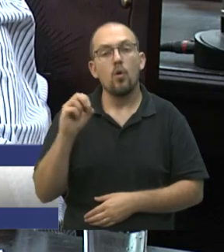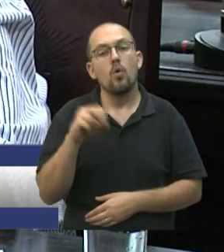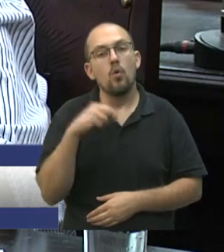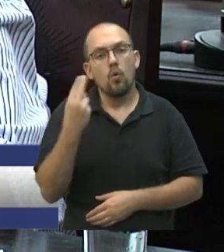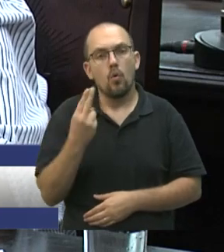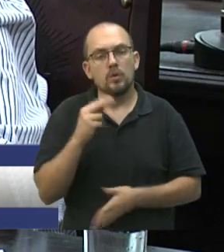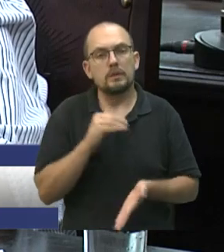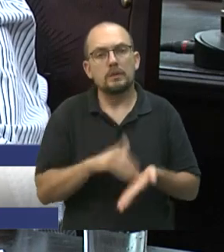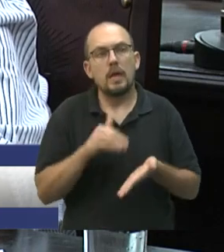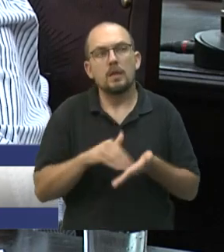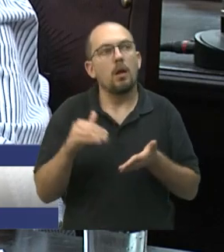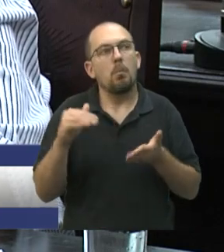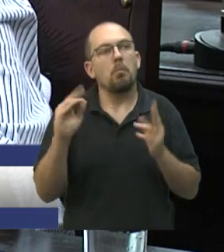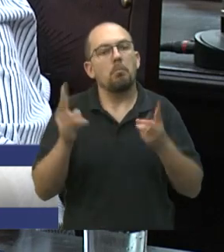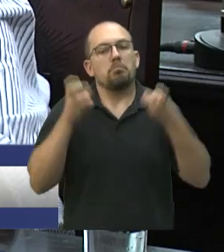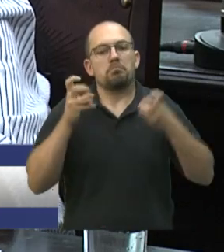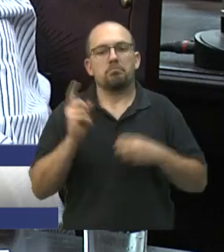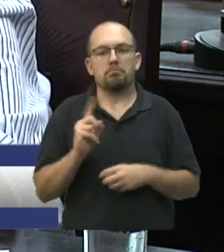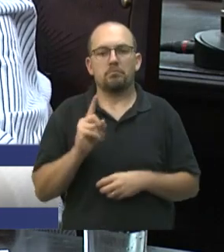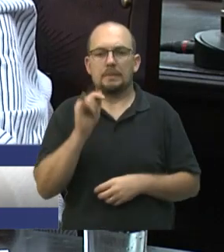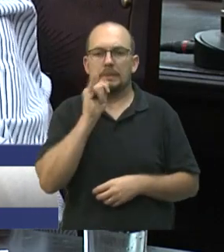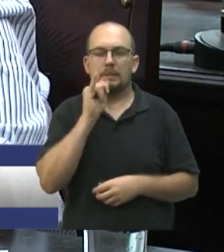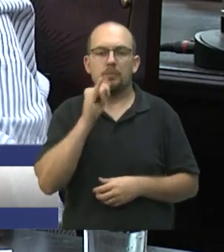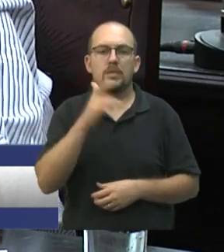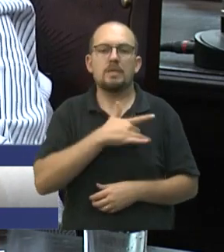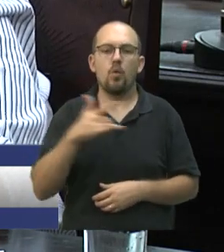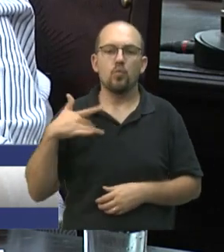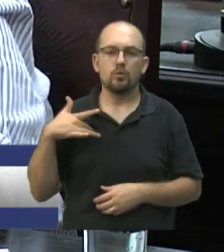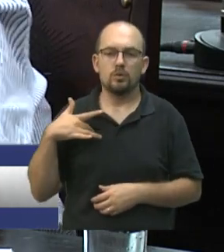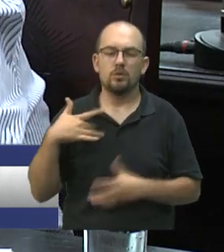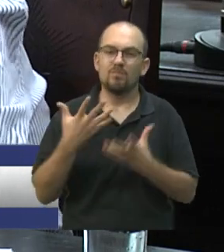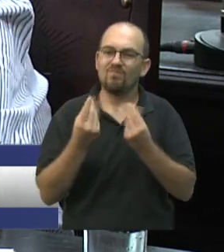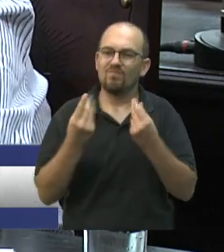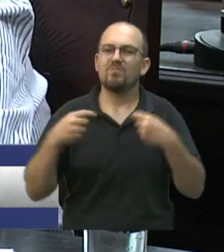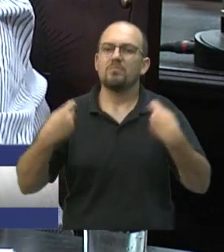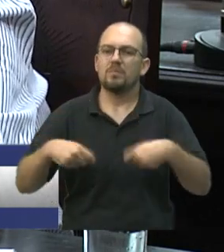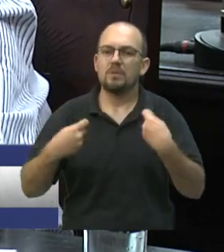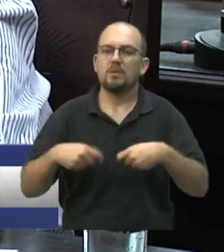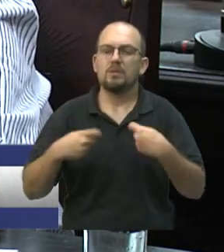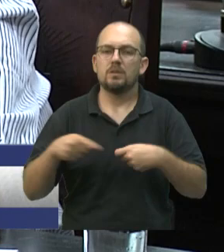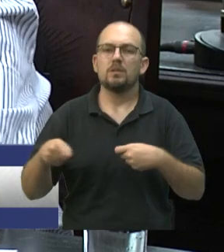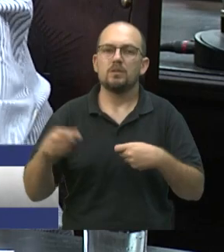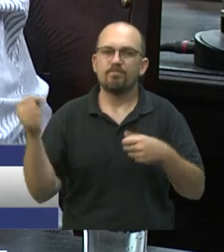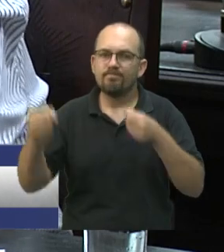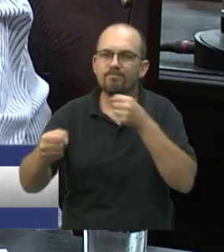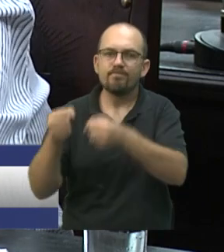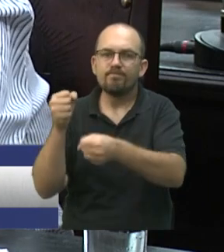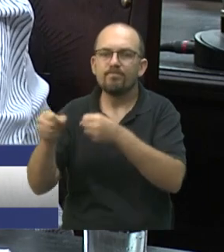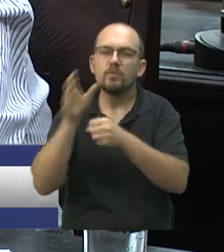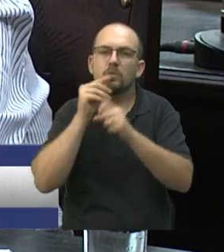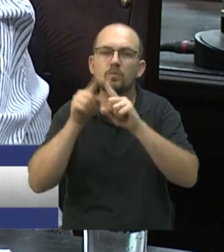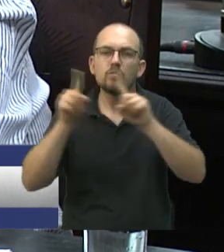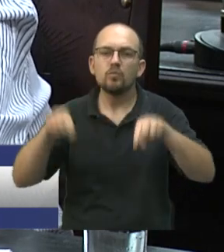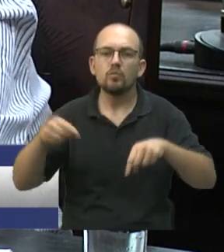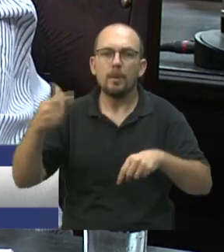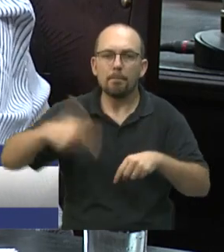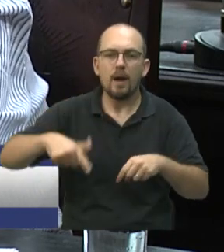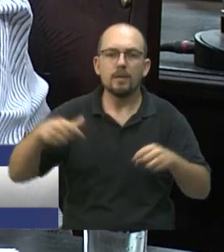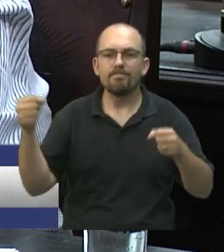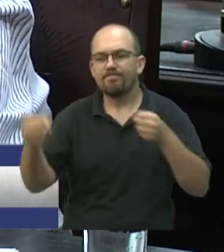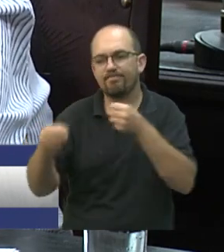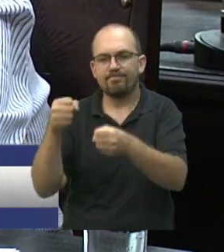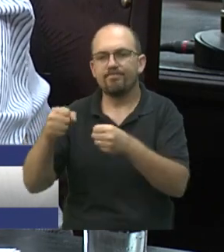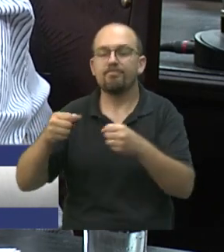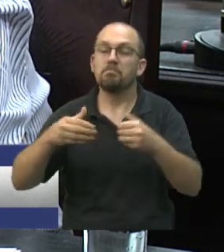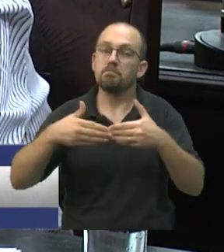secretários não observaram, por exemplo, a pasta da saúde, onde muito precisa ser reposto quadro funcionário, deve ser